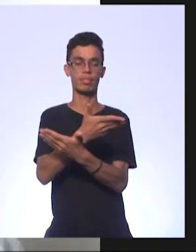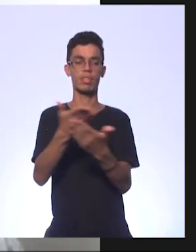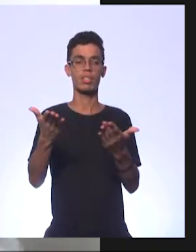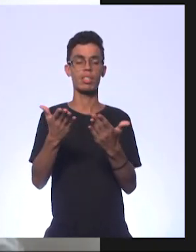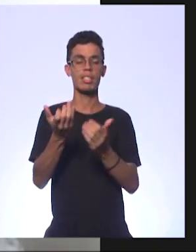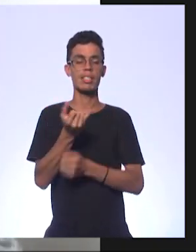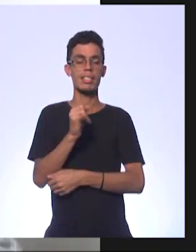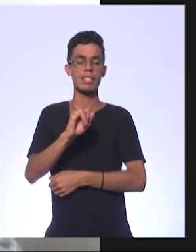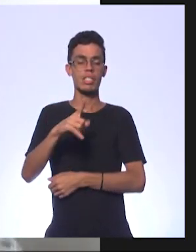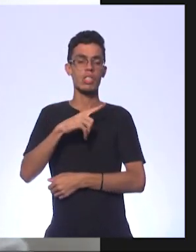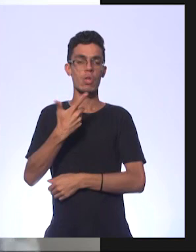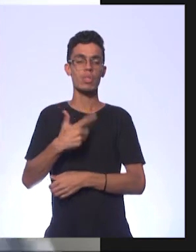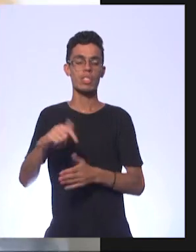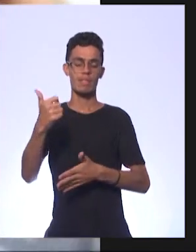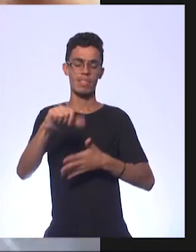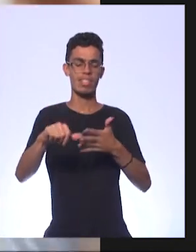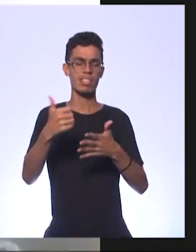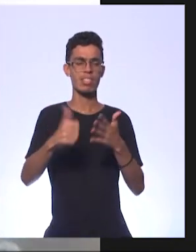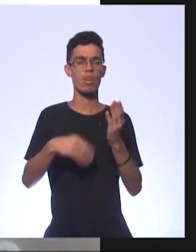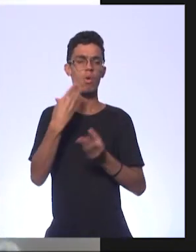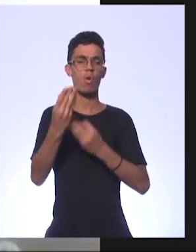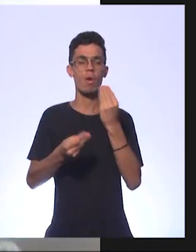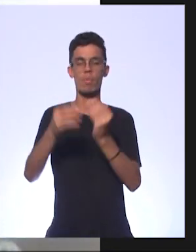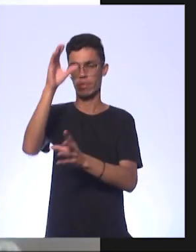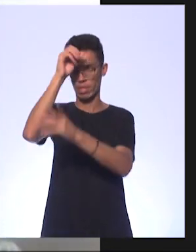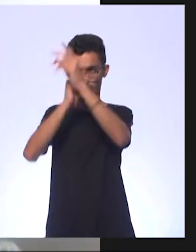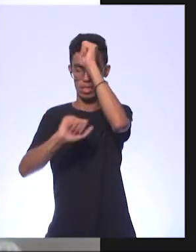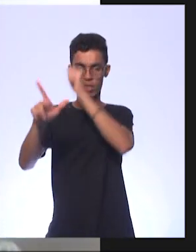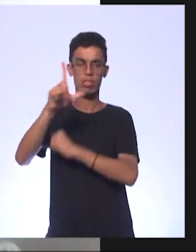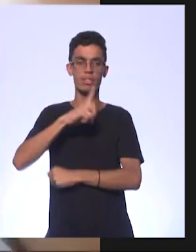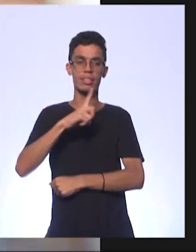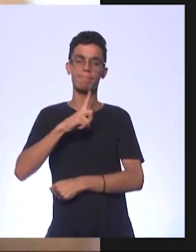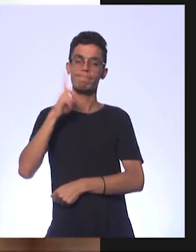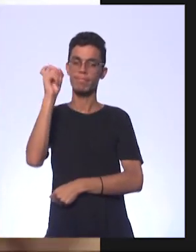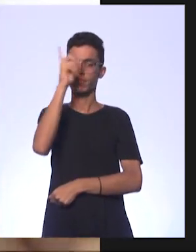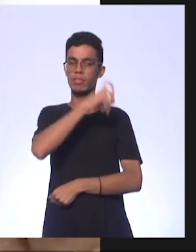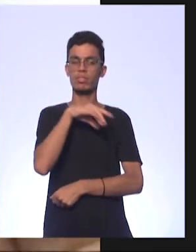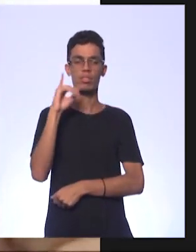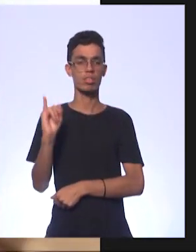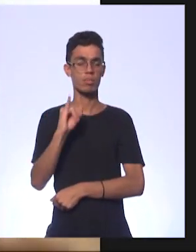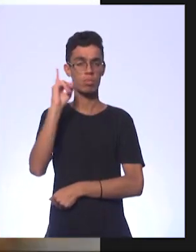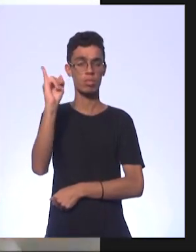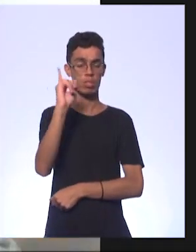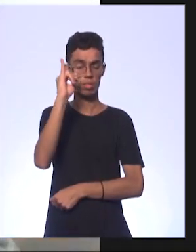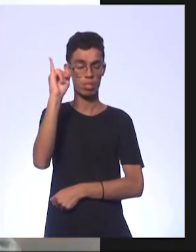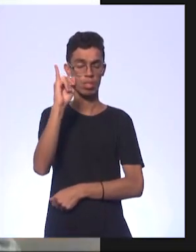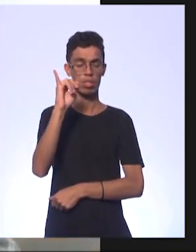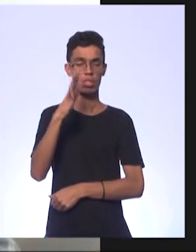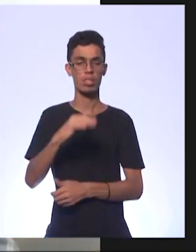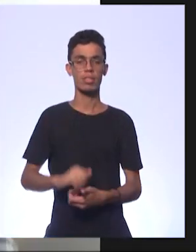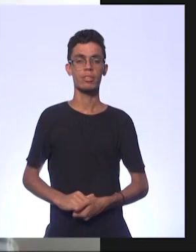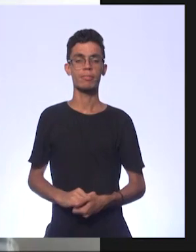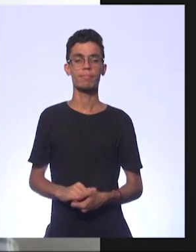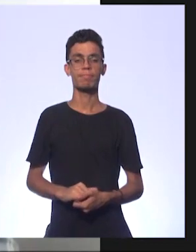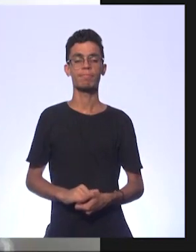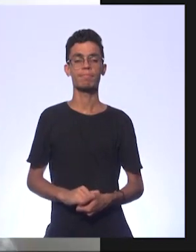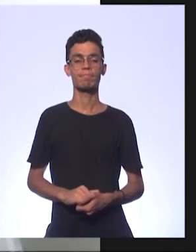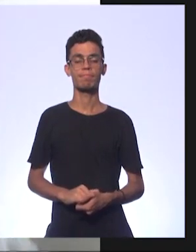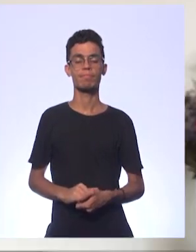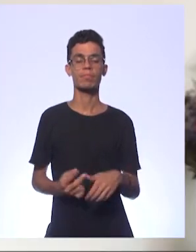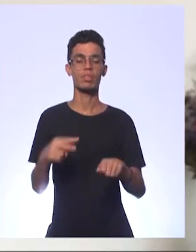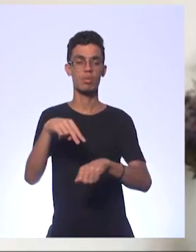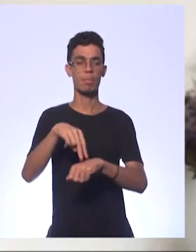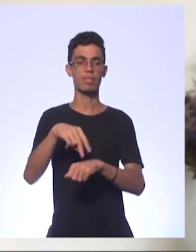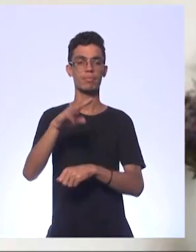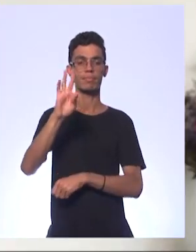Sem avaliação, não há aprendizagem. Isso é muito importante. Então, vamos dar, Raquel, para a Tamires